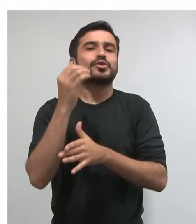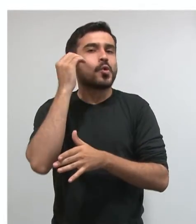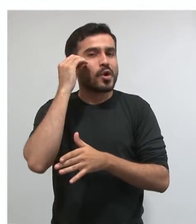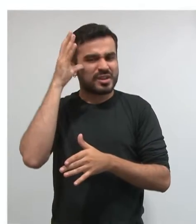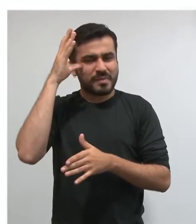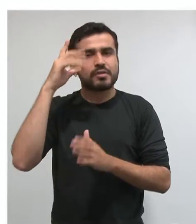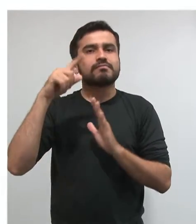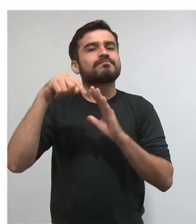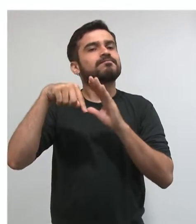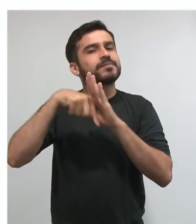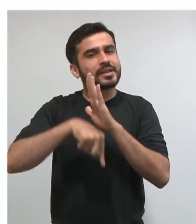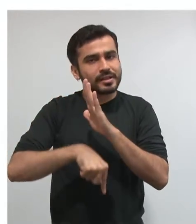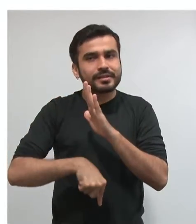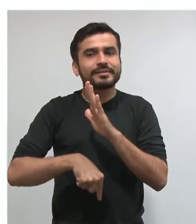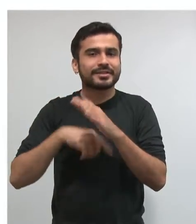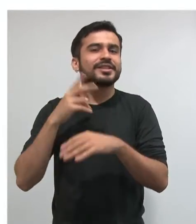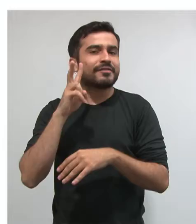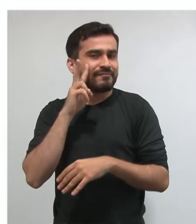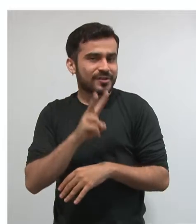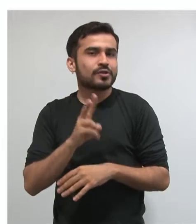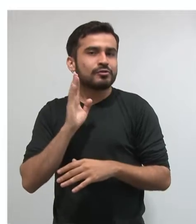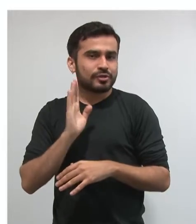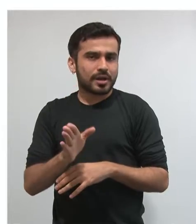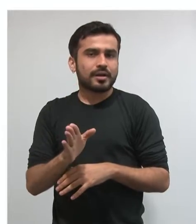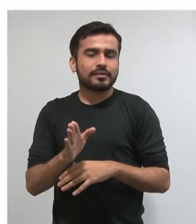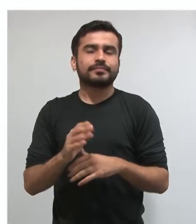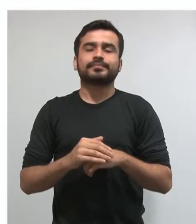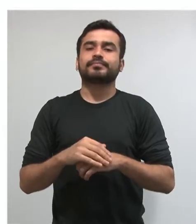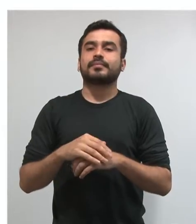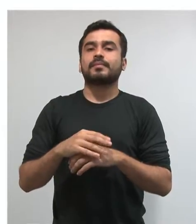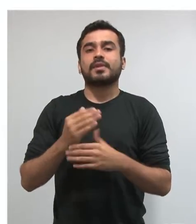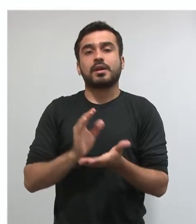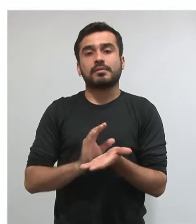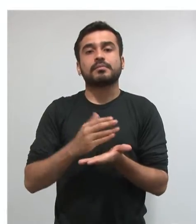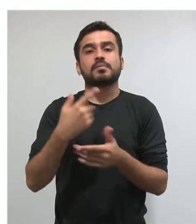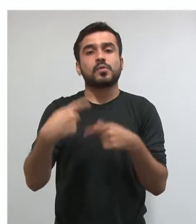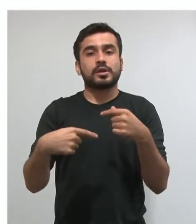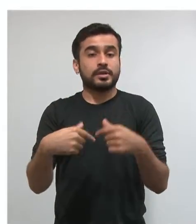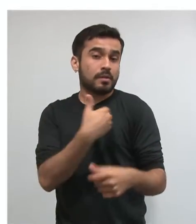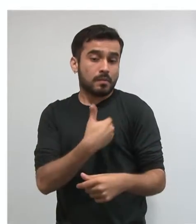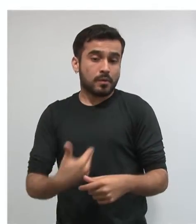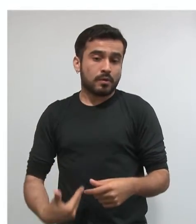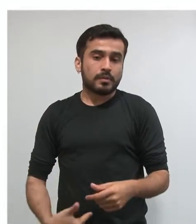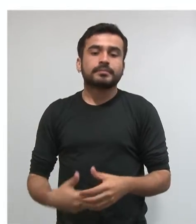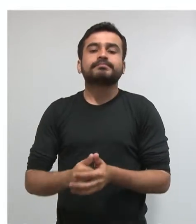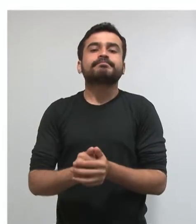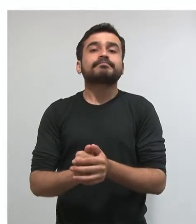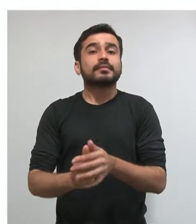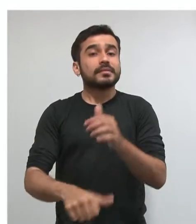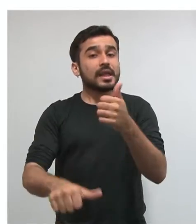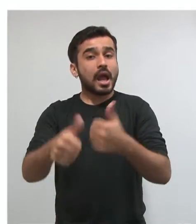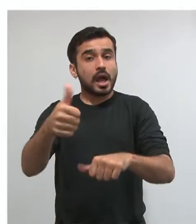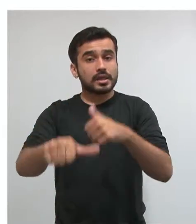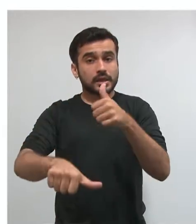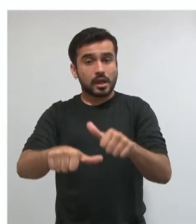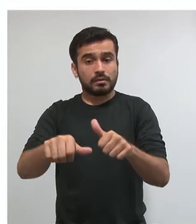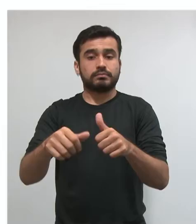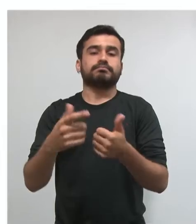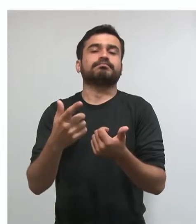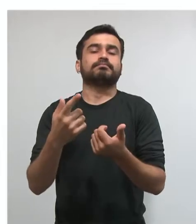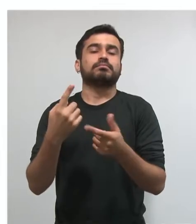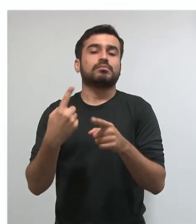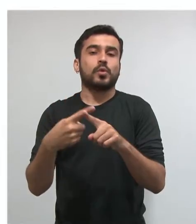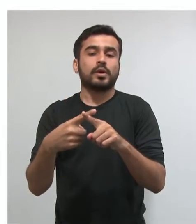né, como já vimos, para a implementação de políticas públicas. Ele é avaliativo e analítico no sentido